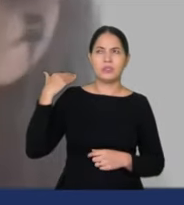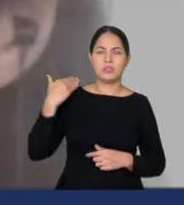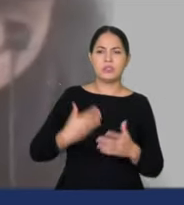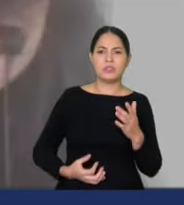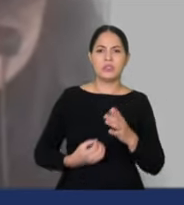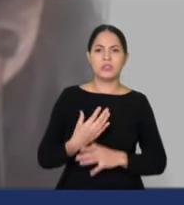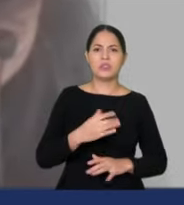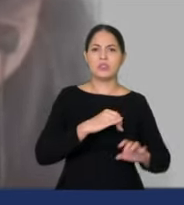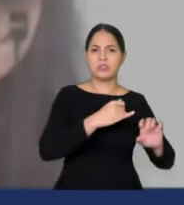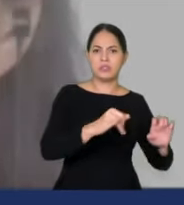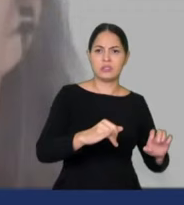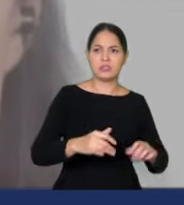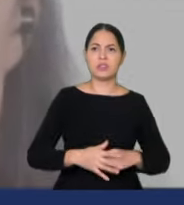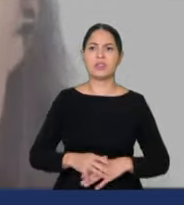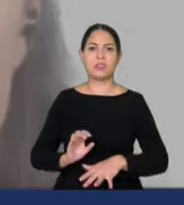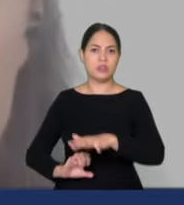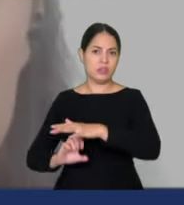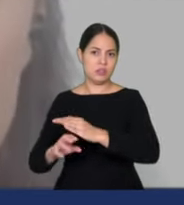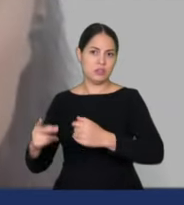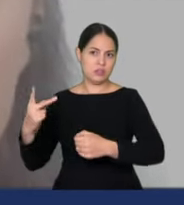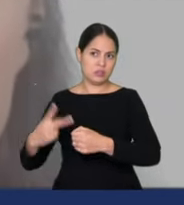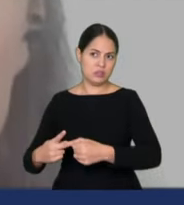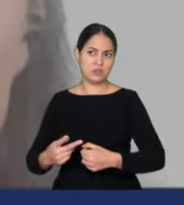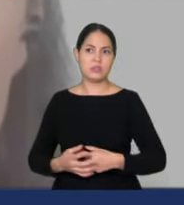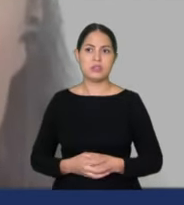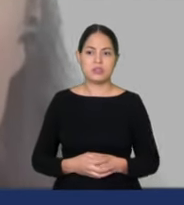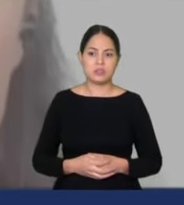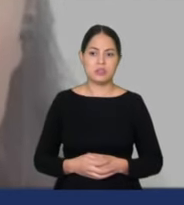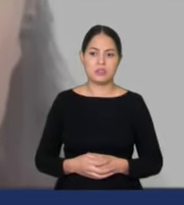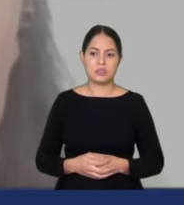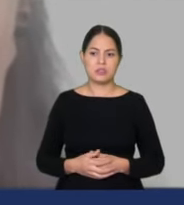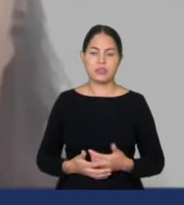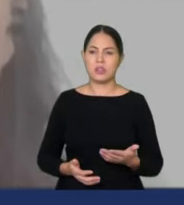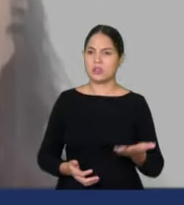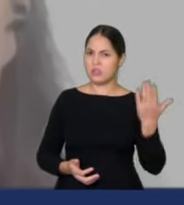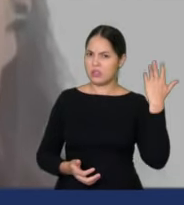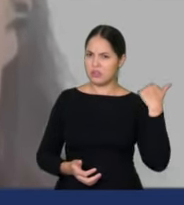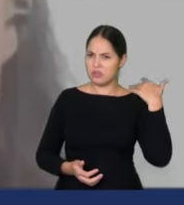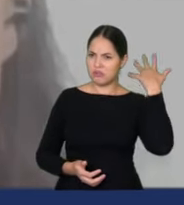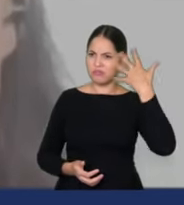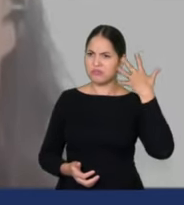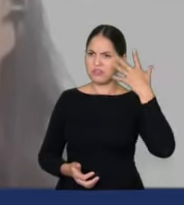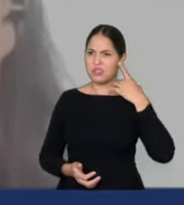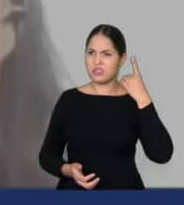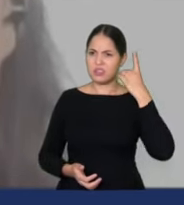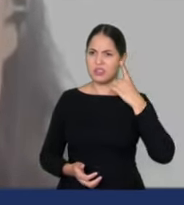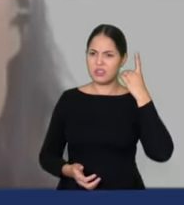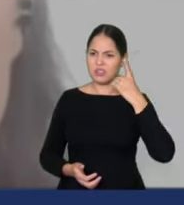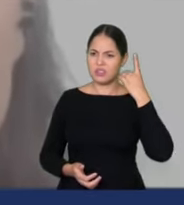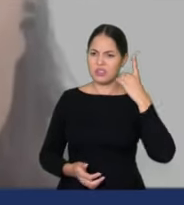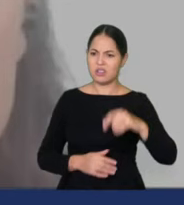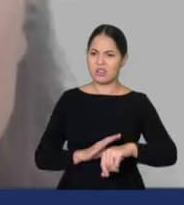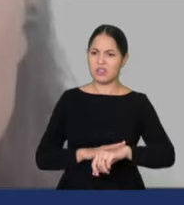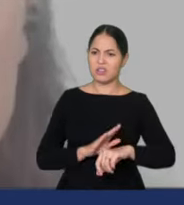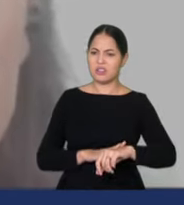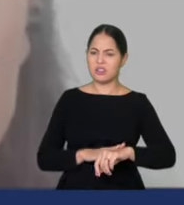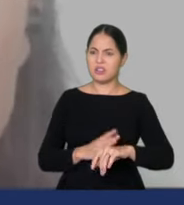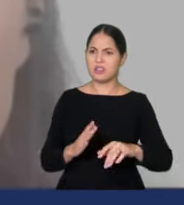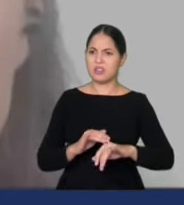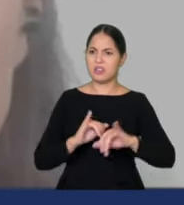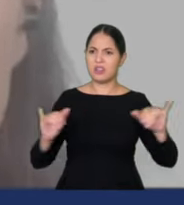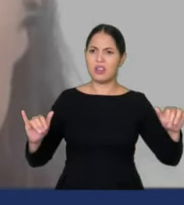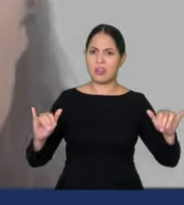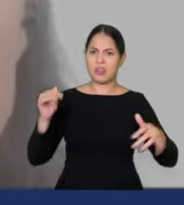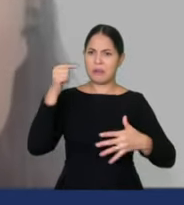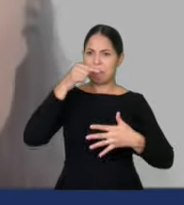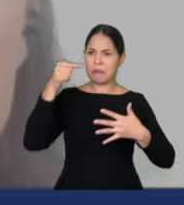e da Petrobras. Então, é lamentável que o deputado que falou agora tenha usado pequeno tempo de fala para vir com argumentos